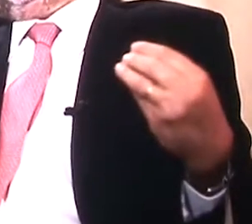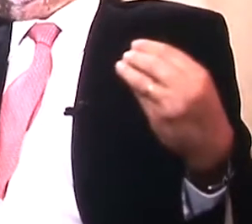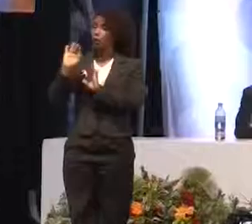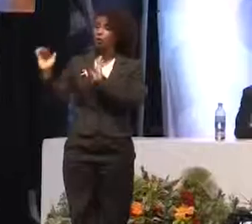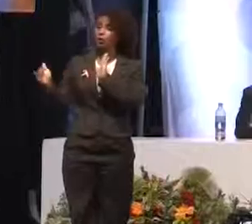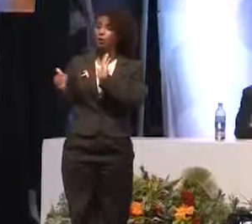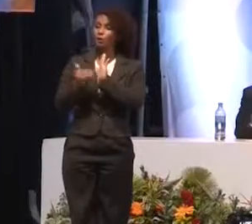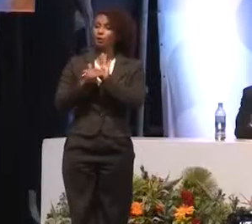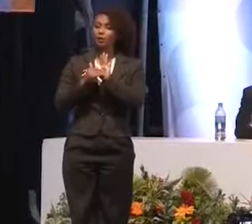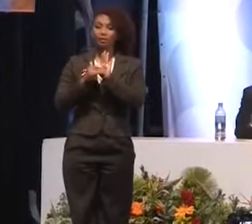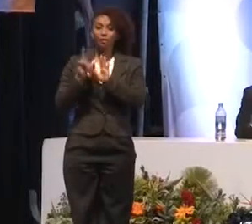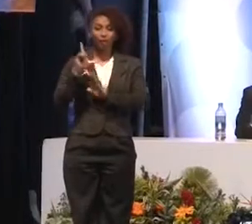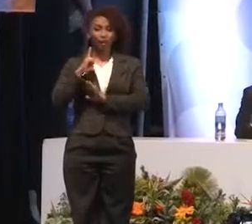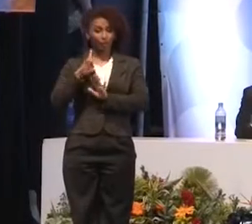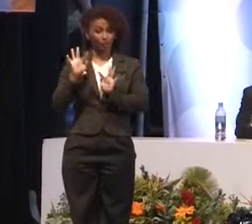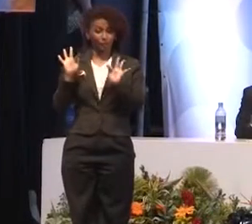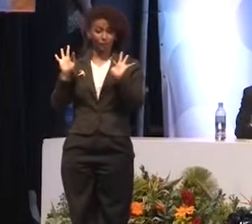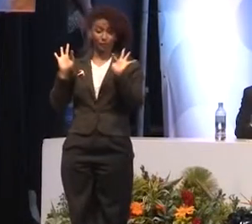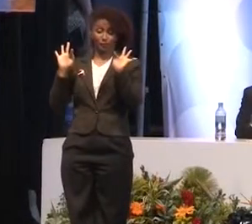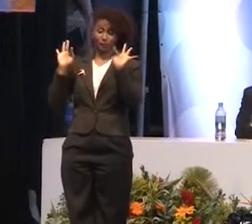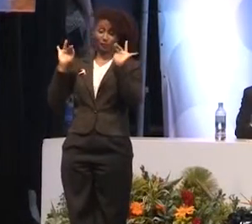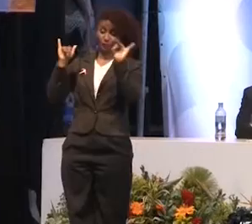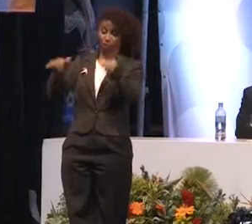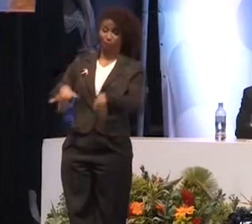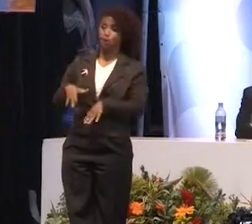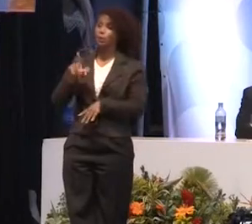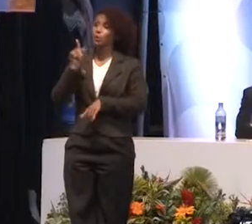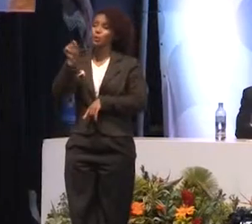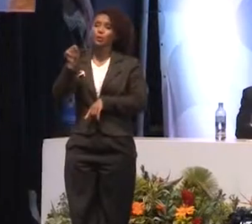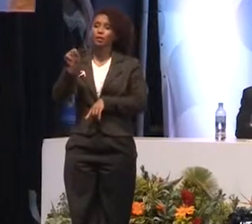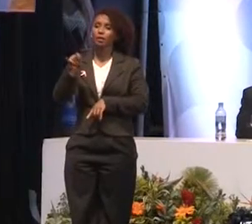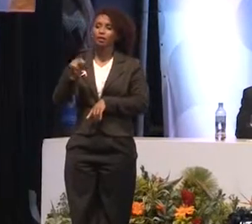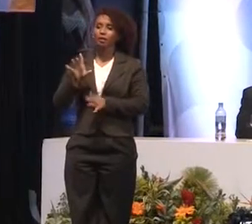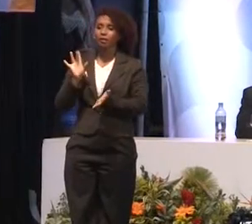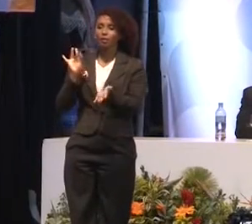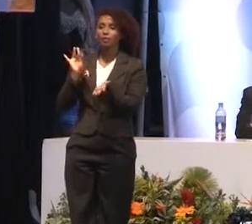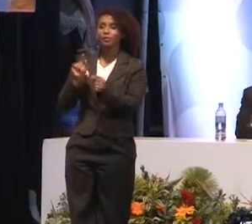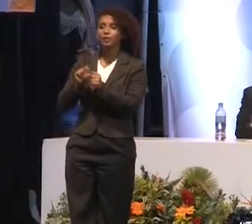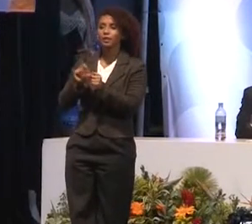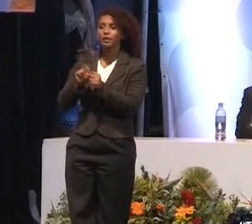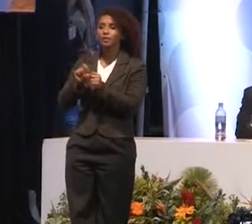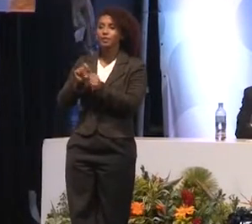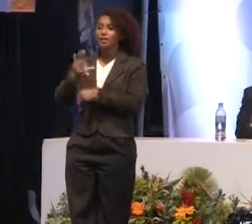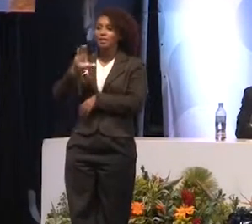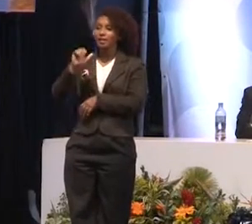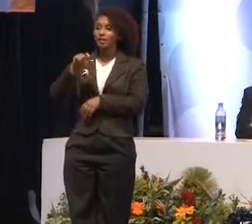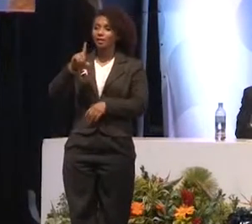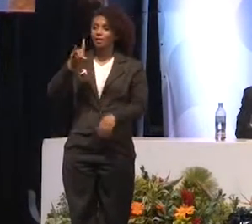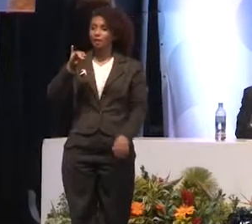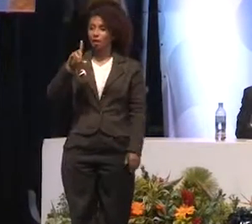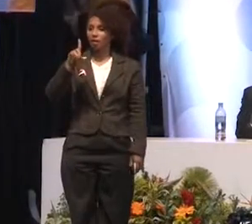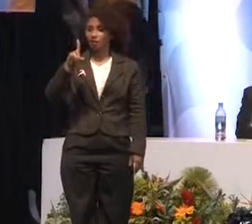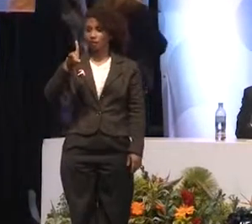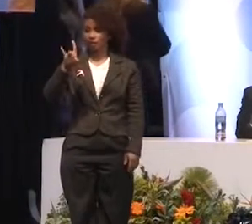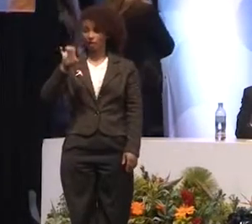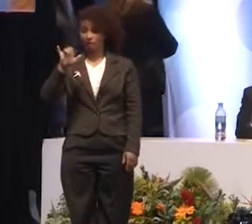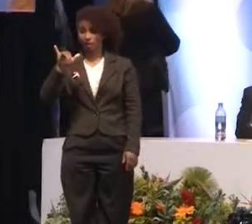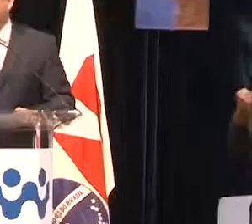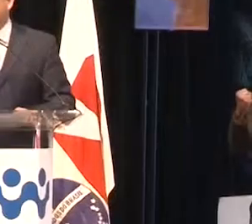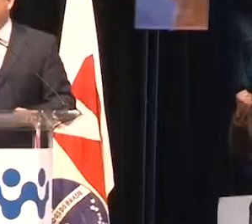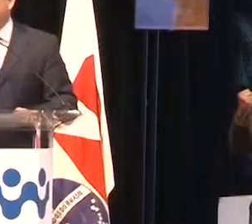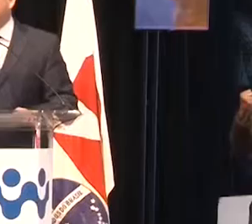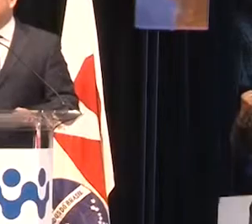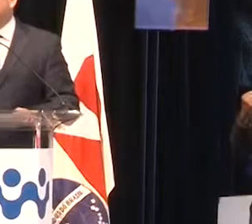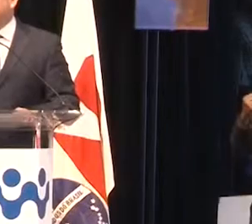homenageados. O presidente da OAB Rio lembrou como foi organizar a conferência, que, segundo ele, serviu para fortalecer a